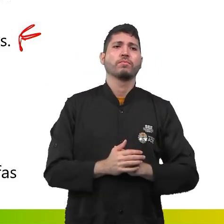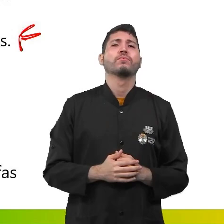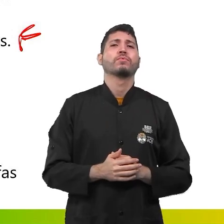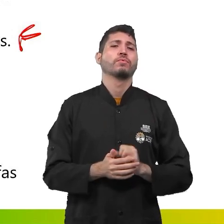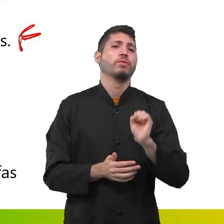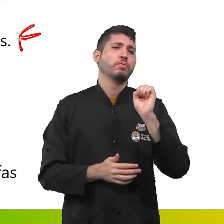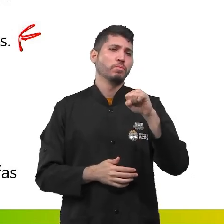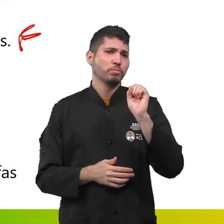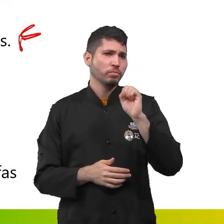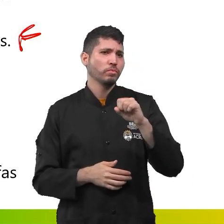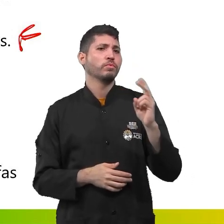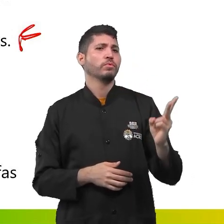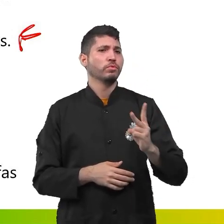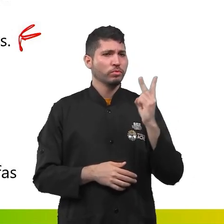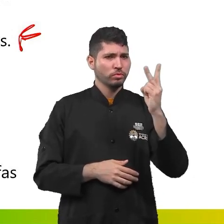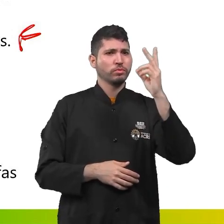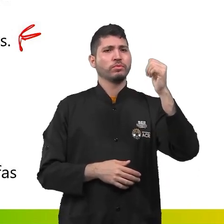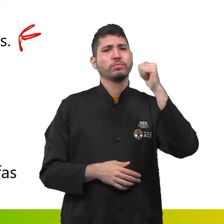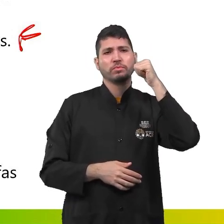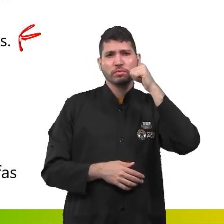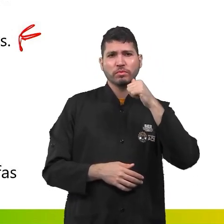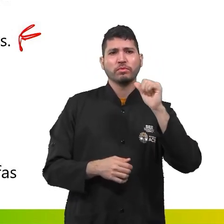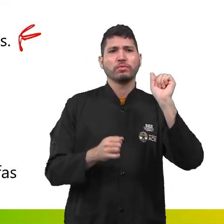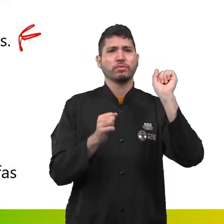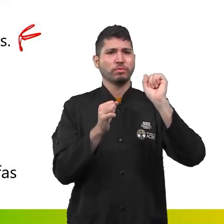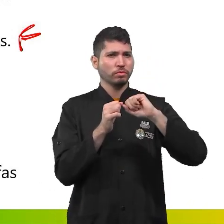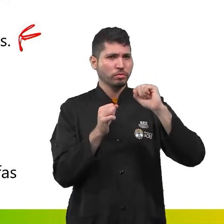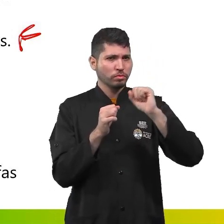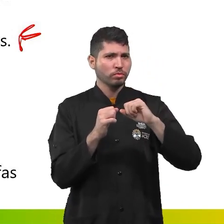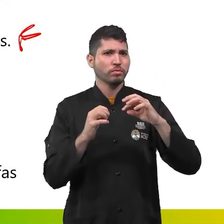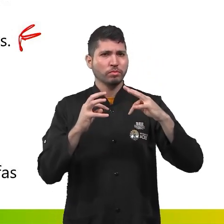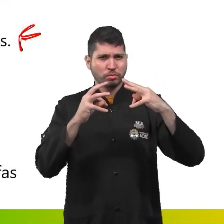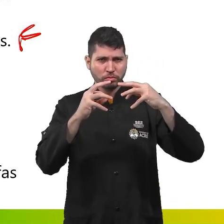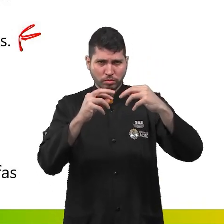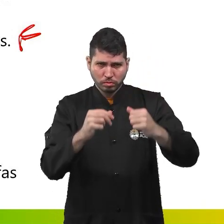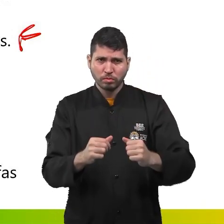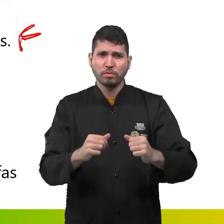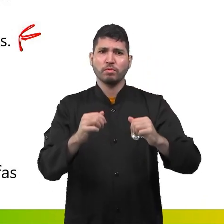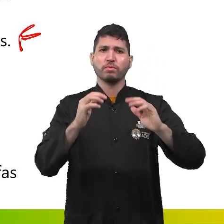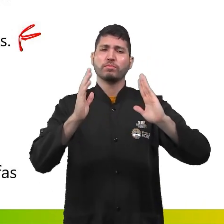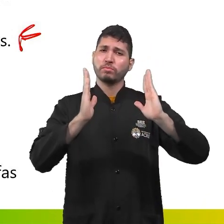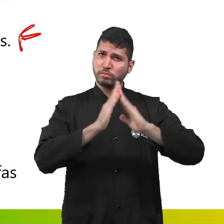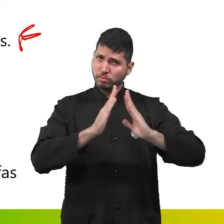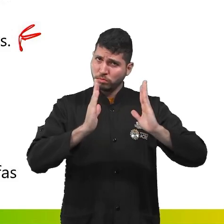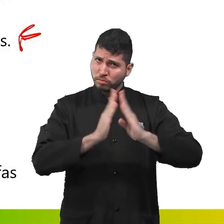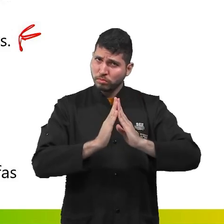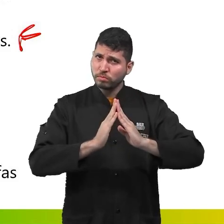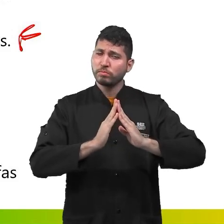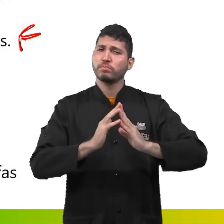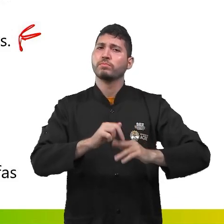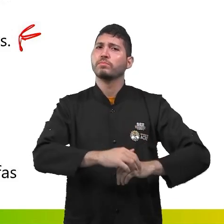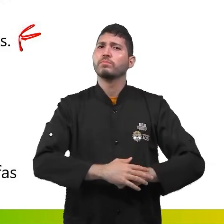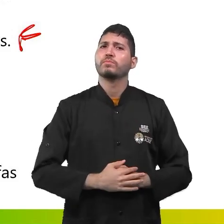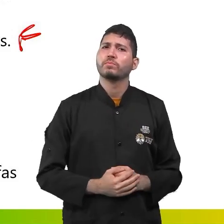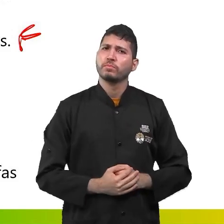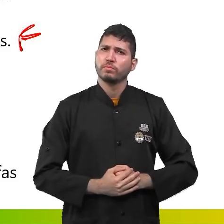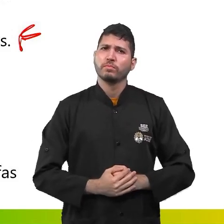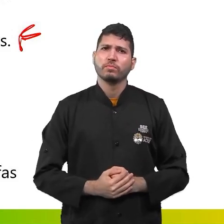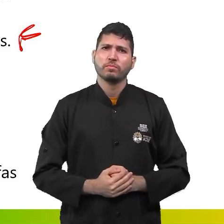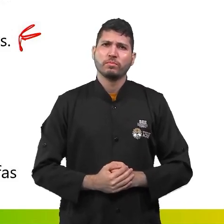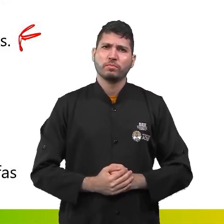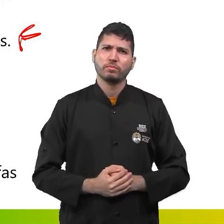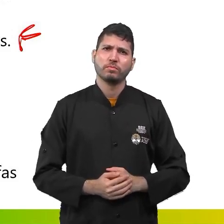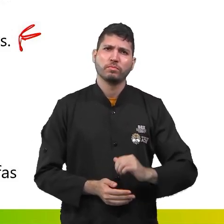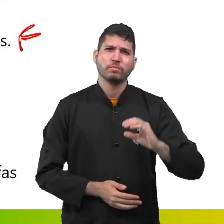que realiza as tarefas domésticas. Então, a gente vai aqui analisar as outras, tá bom? Letra